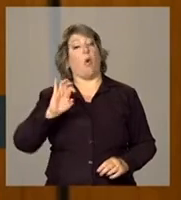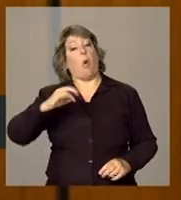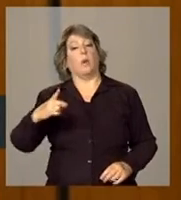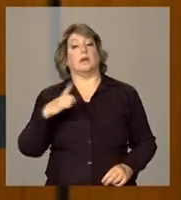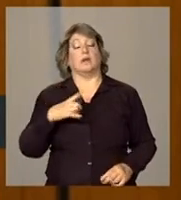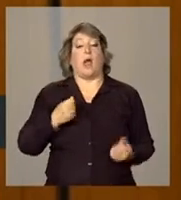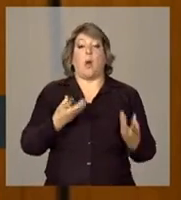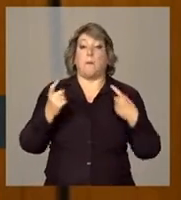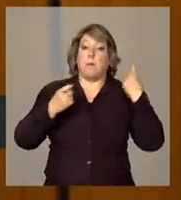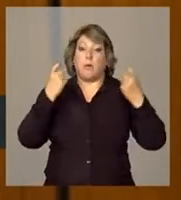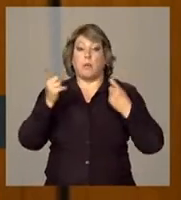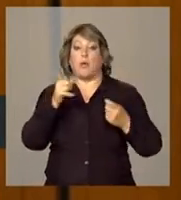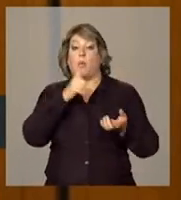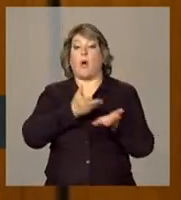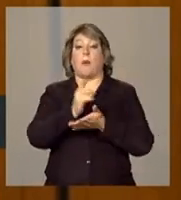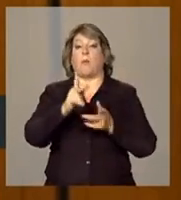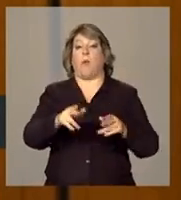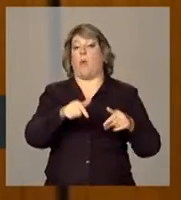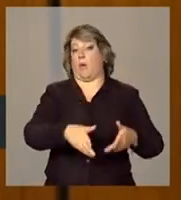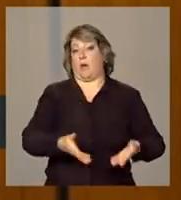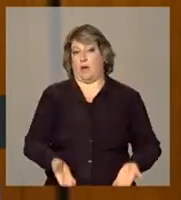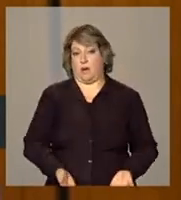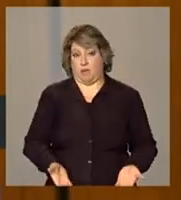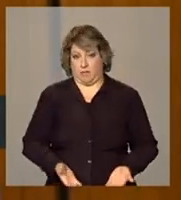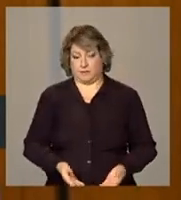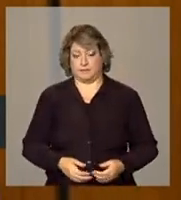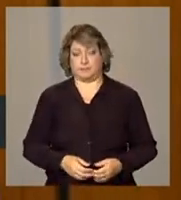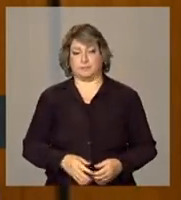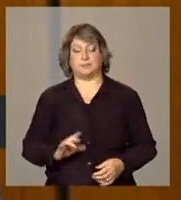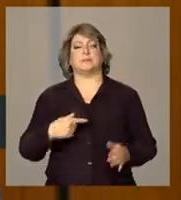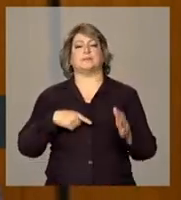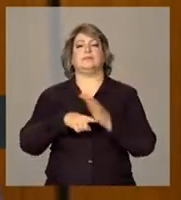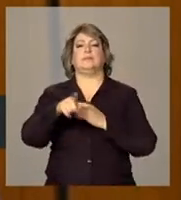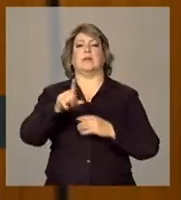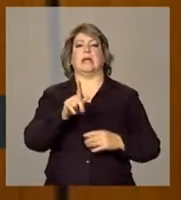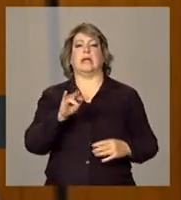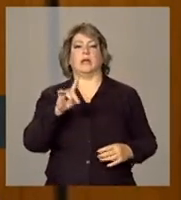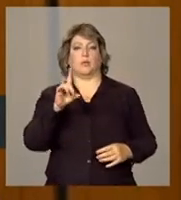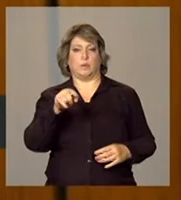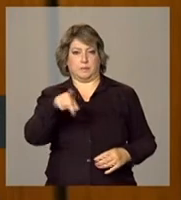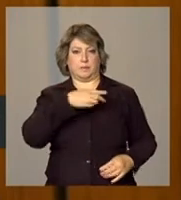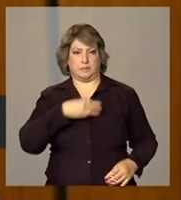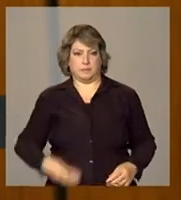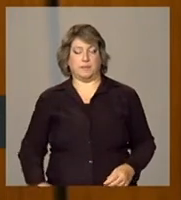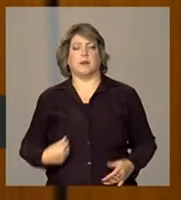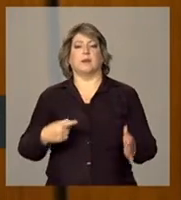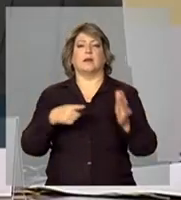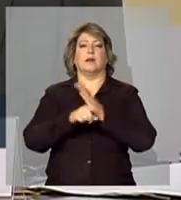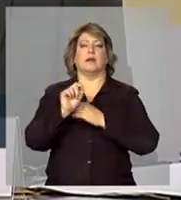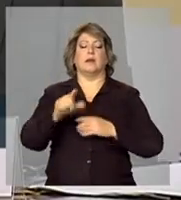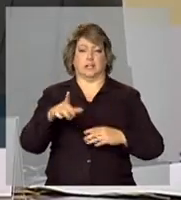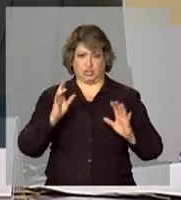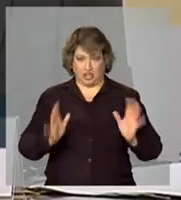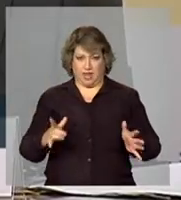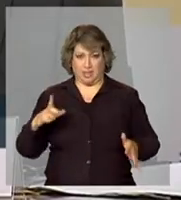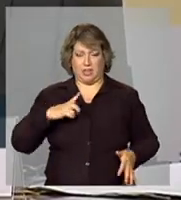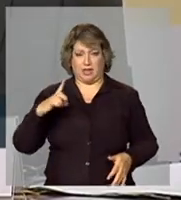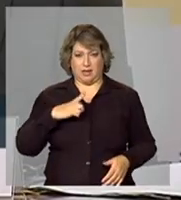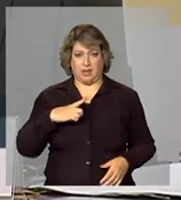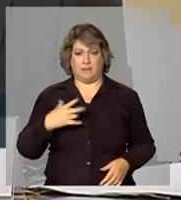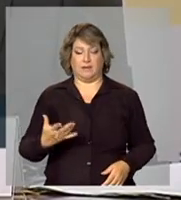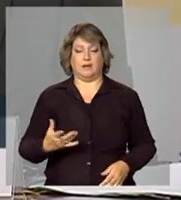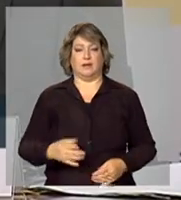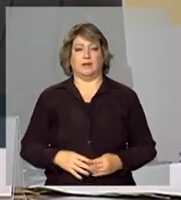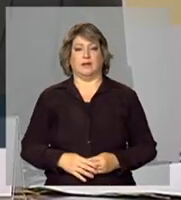tem alguma preocupação de não aprovar isso e para o ministro Mantega se já houve uma definição